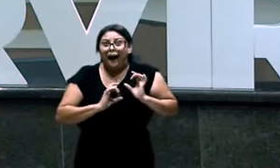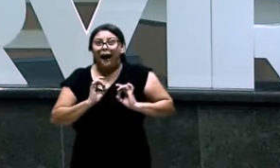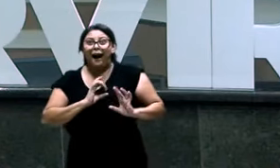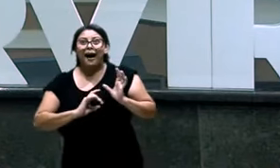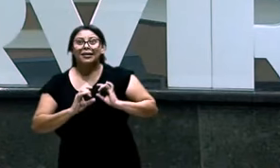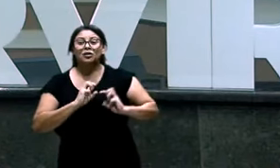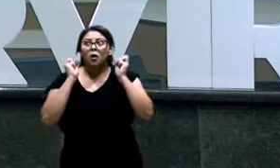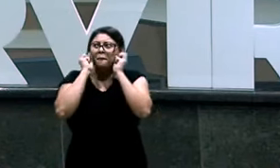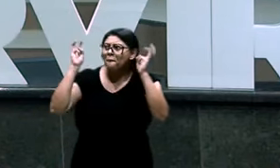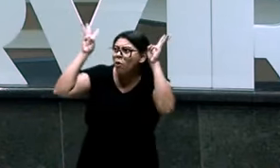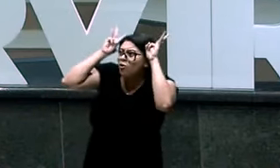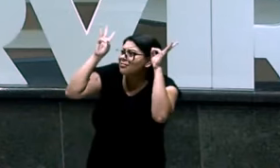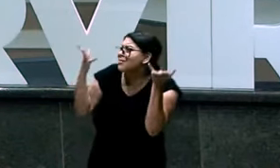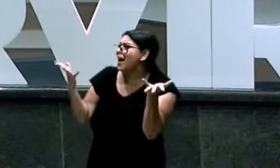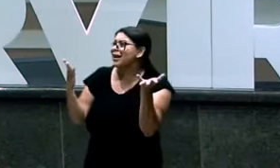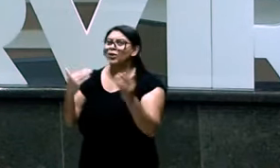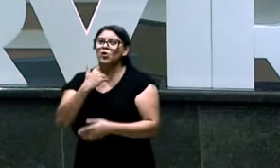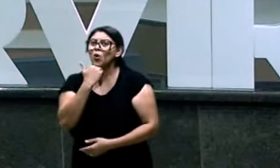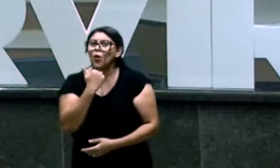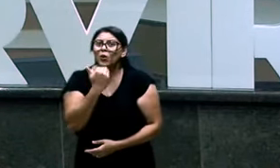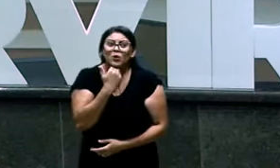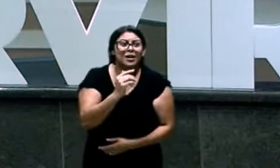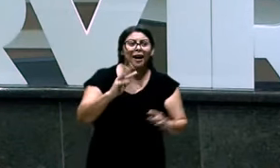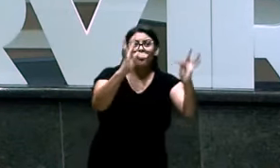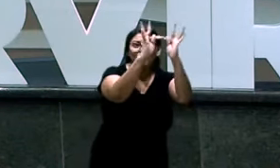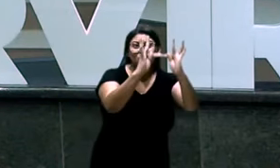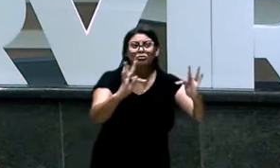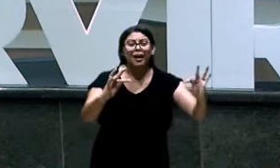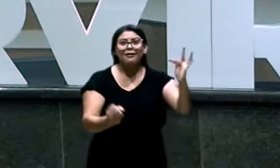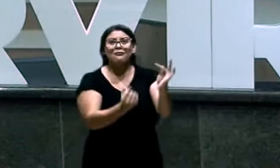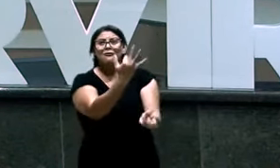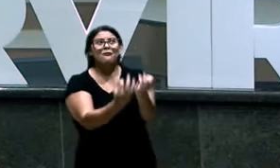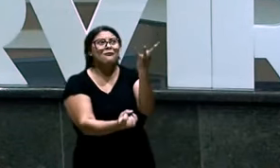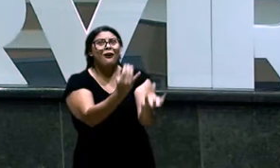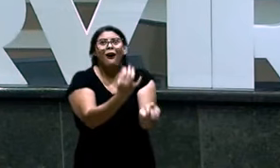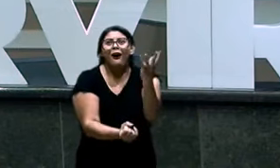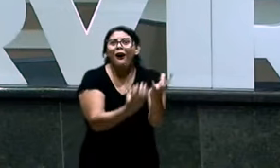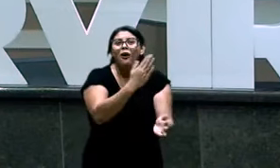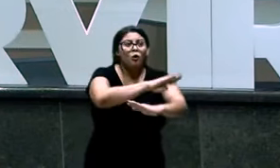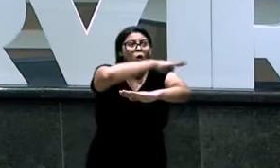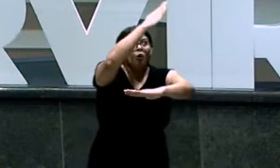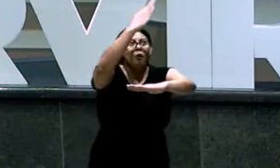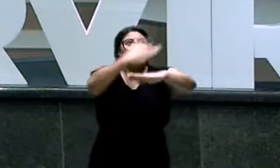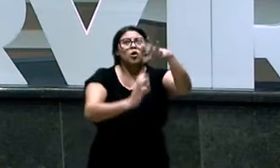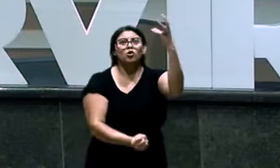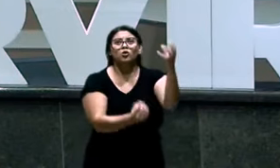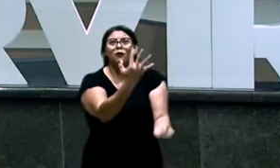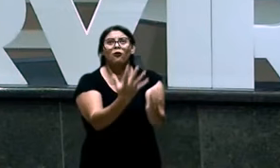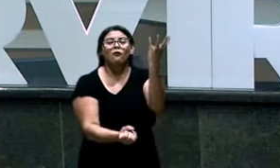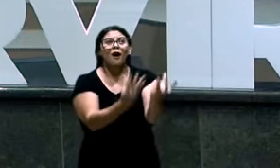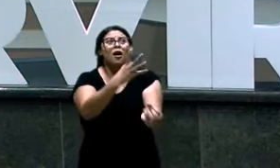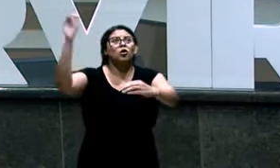Moisés: Moisés, nós não queremos nem chegar perto do monte. O monte fumega quando Deus